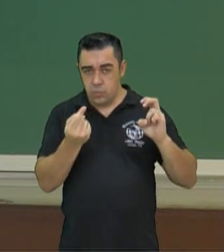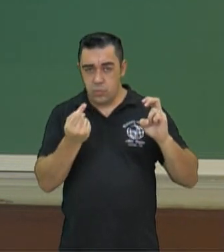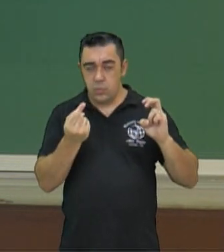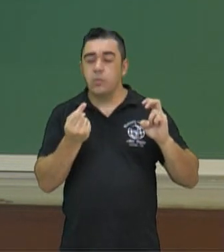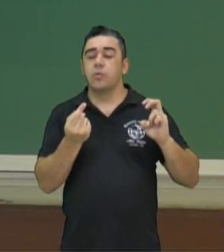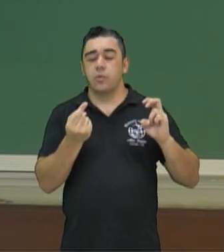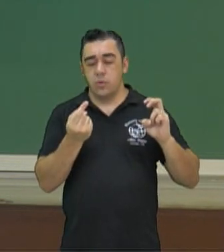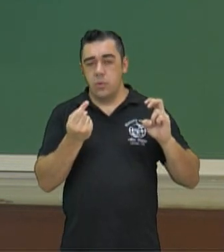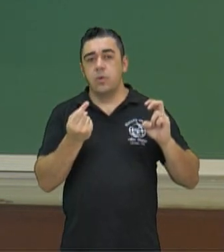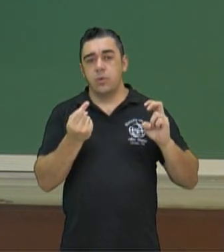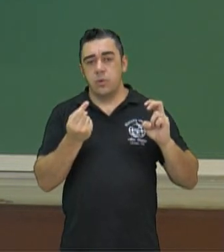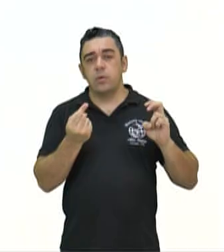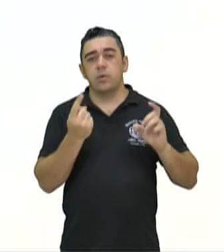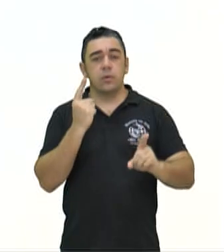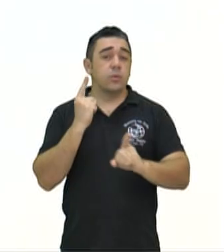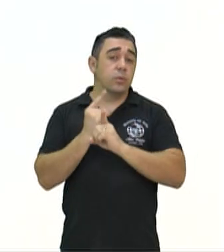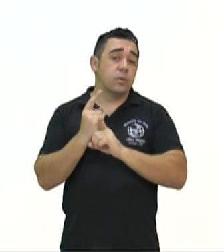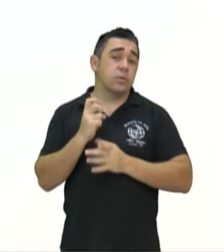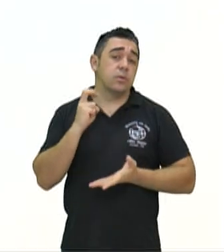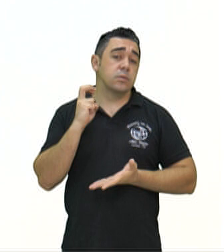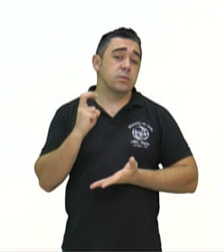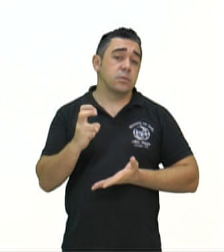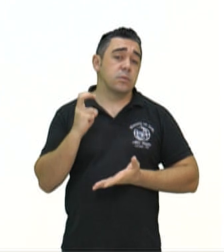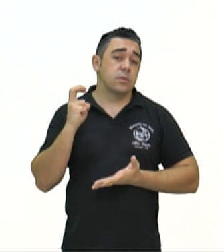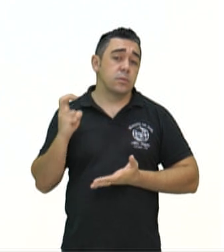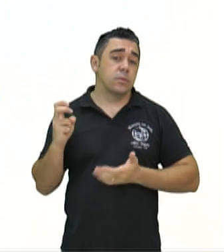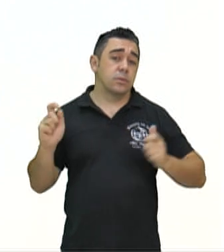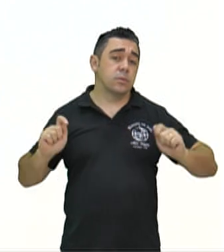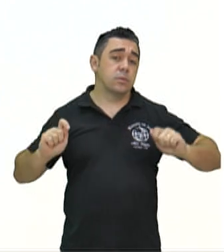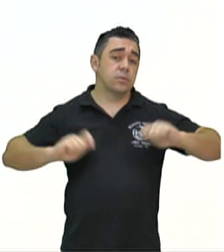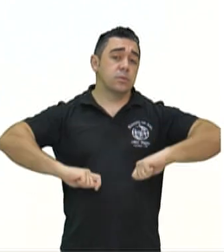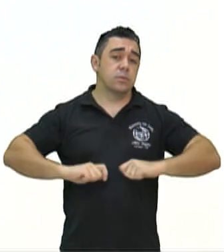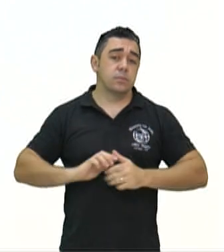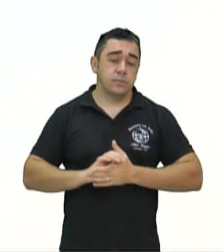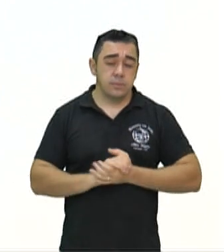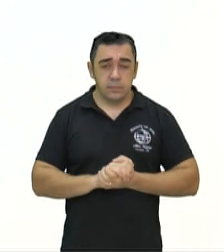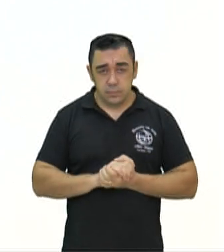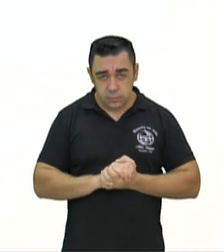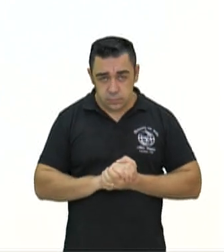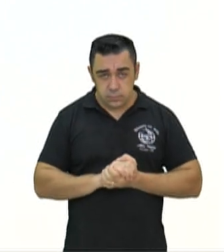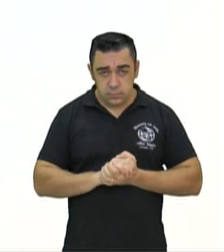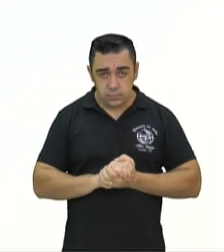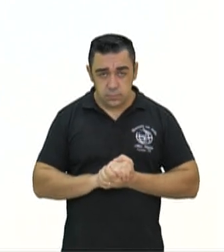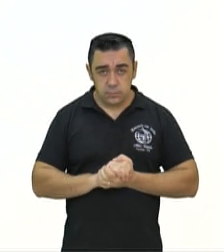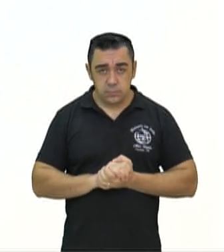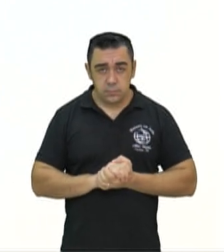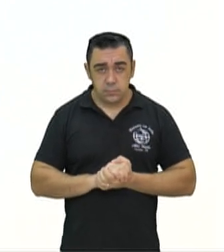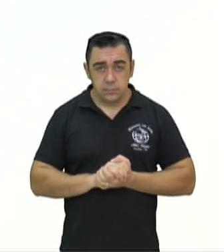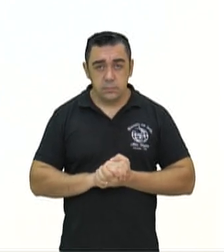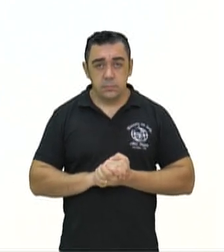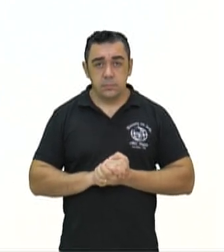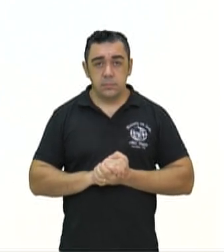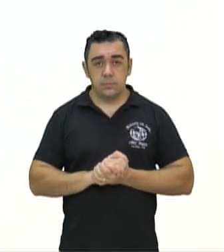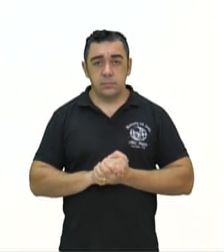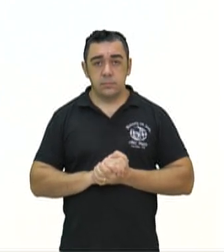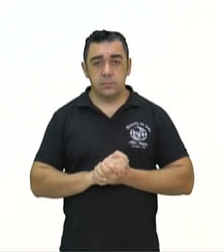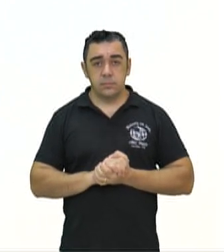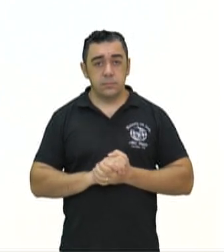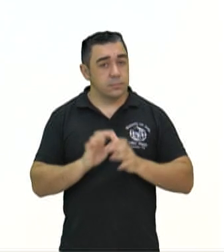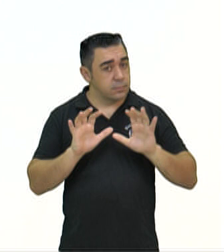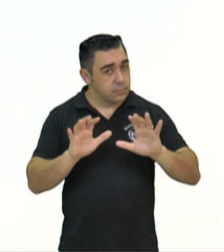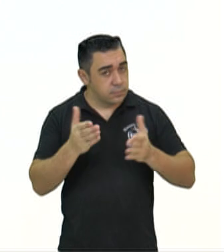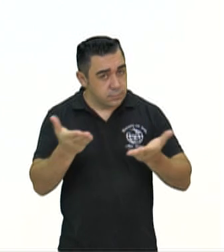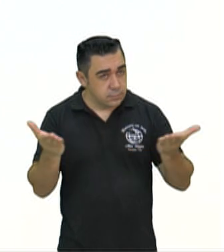nosso resultado. 56 menos 1 igual a 55 possibilidades. É